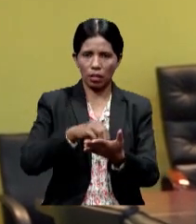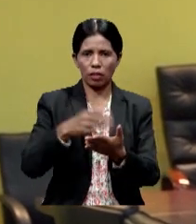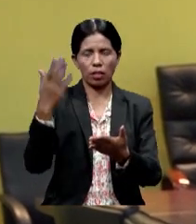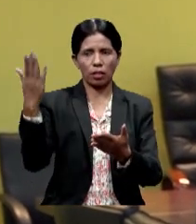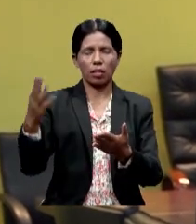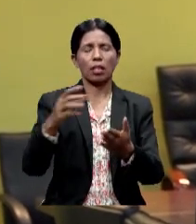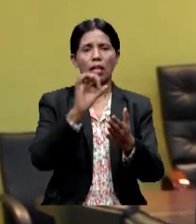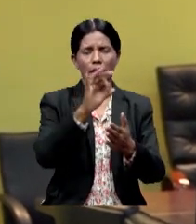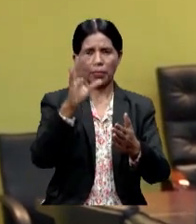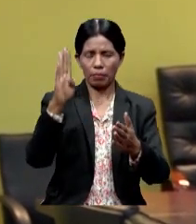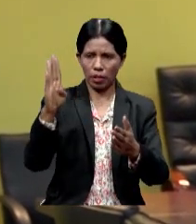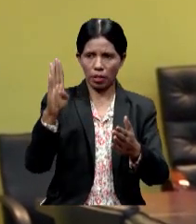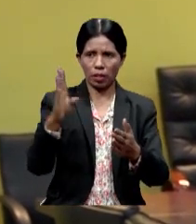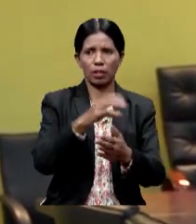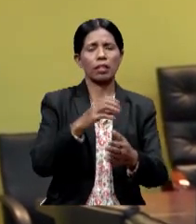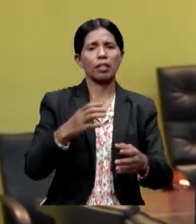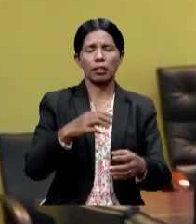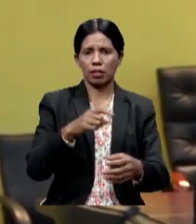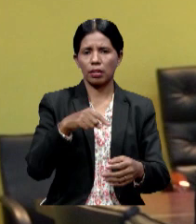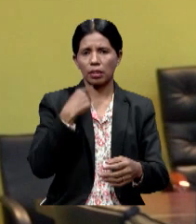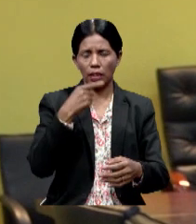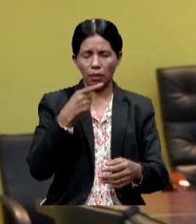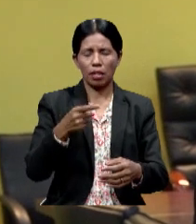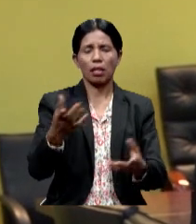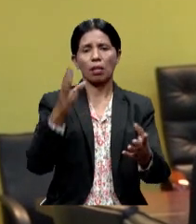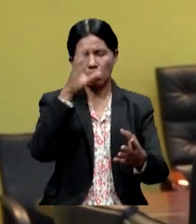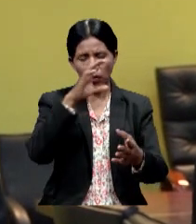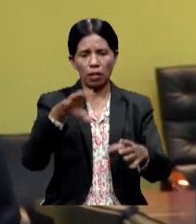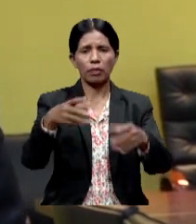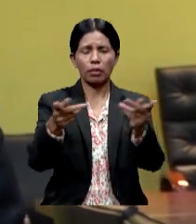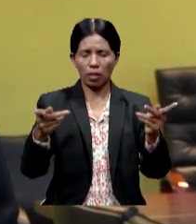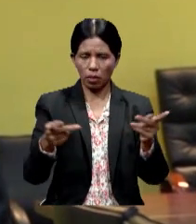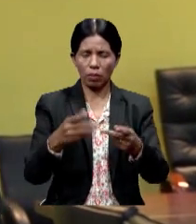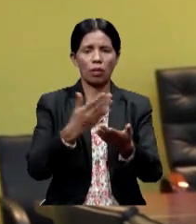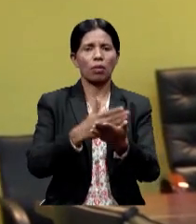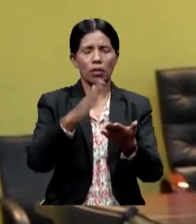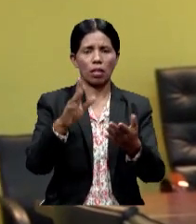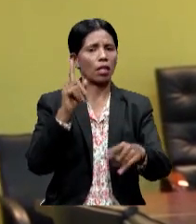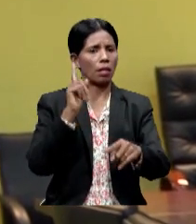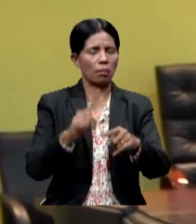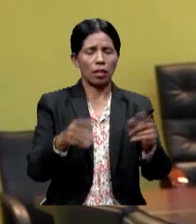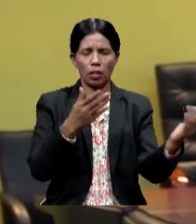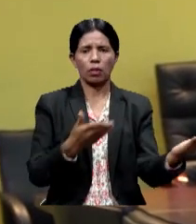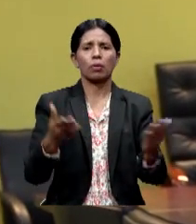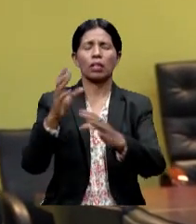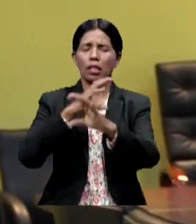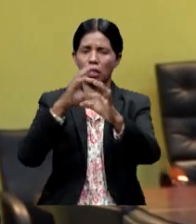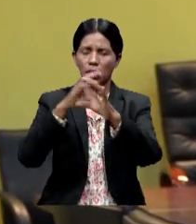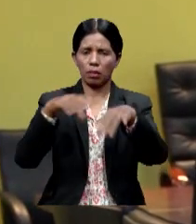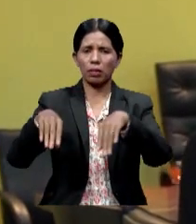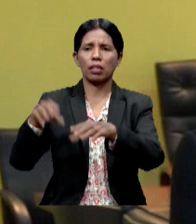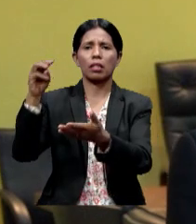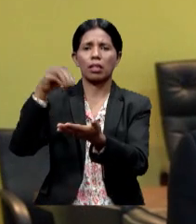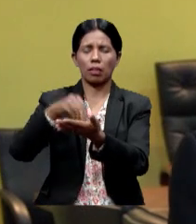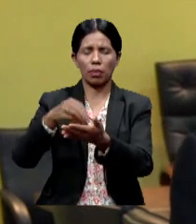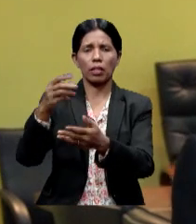media sosial depois masa ma karak pasosa pe babu ka fatin pasos lavele lori kereta batau fali ya